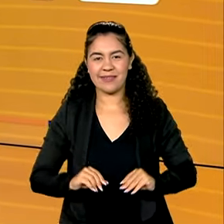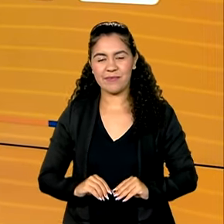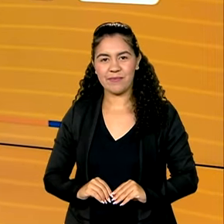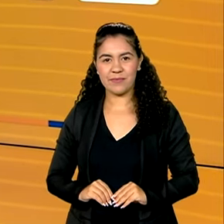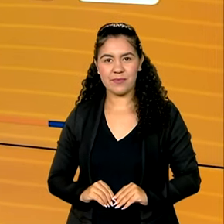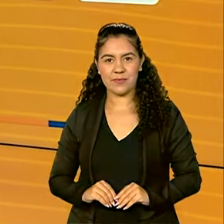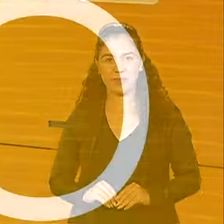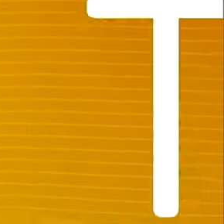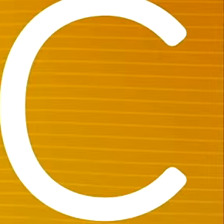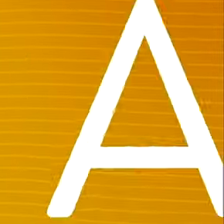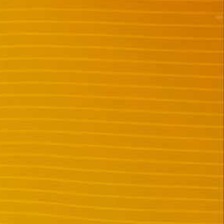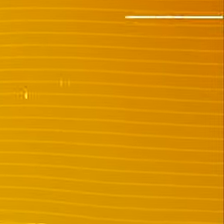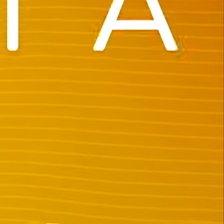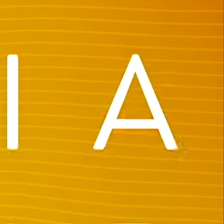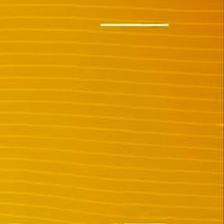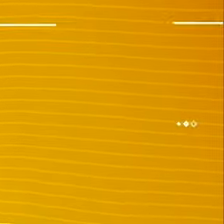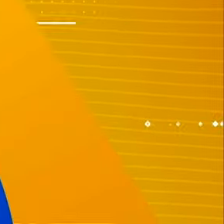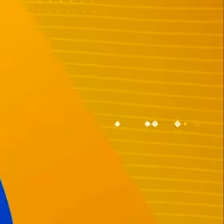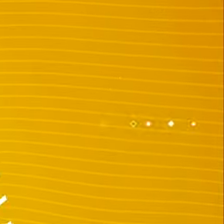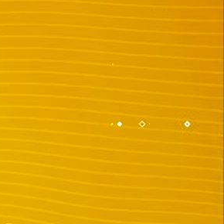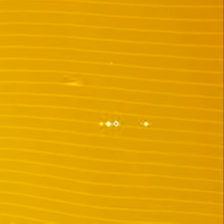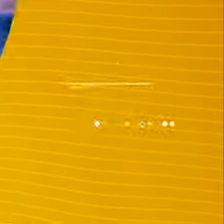agora.